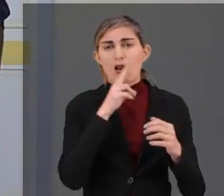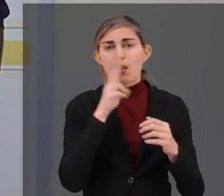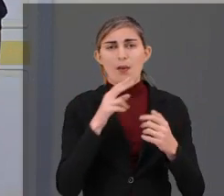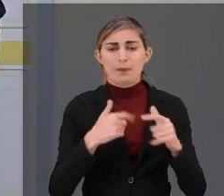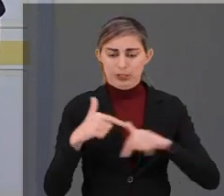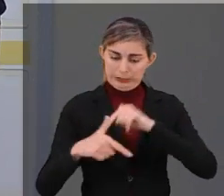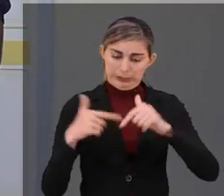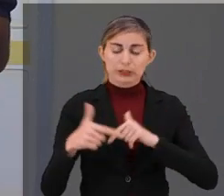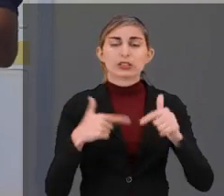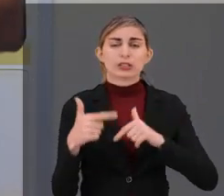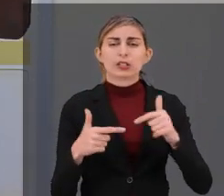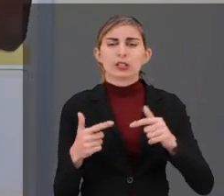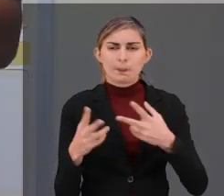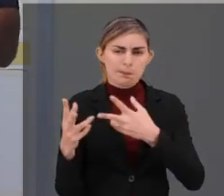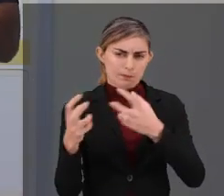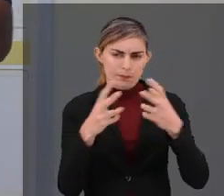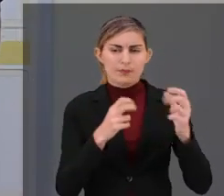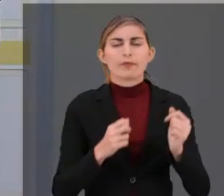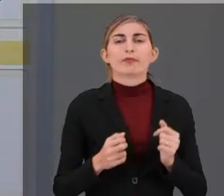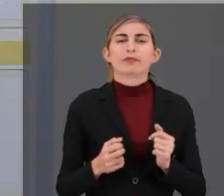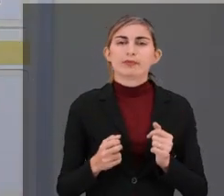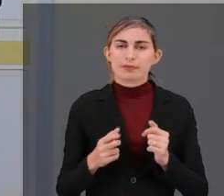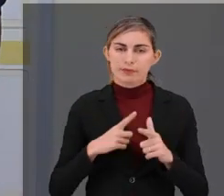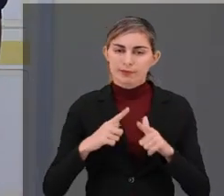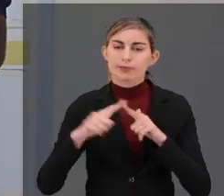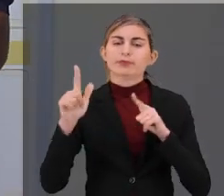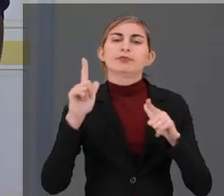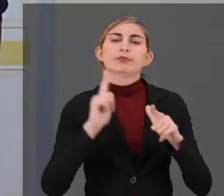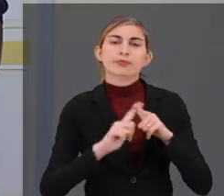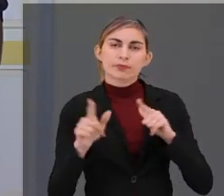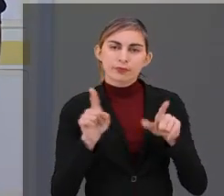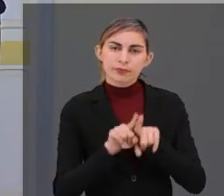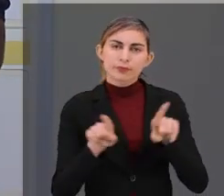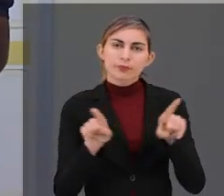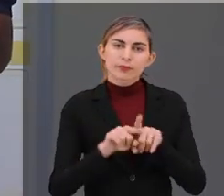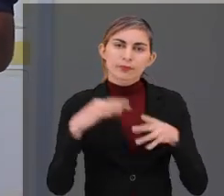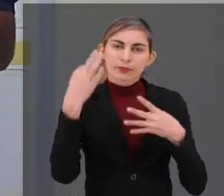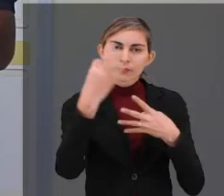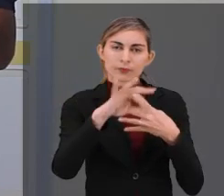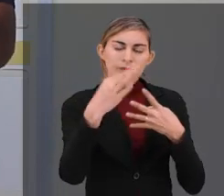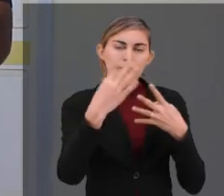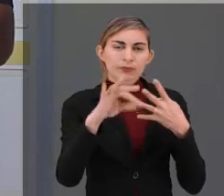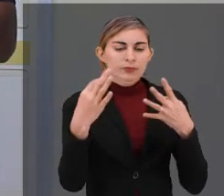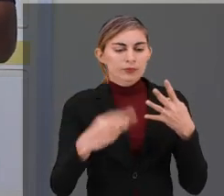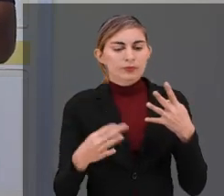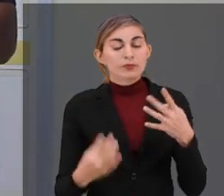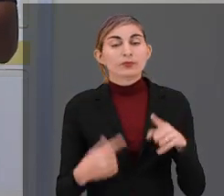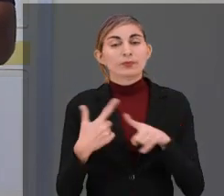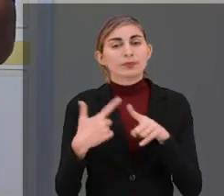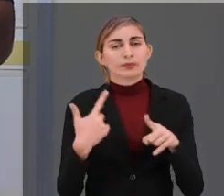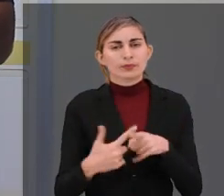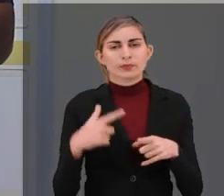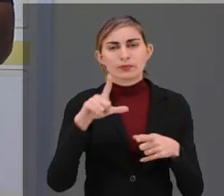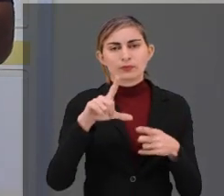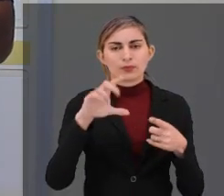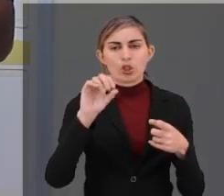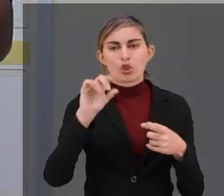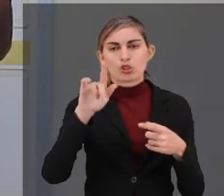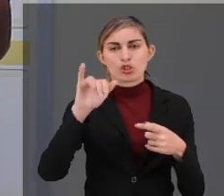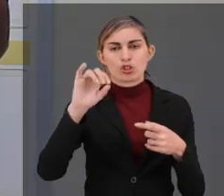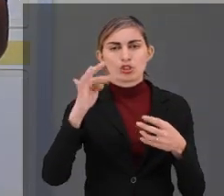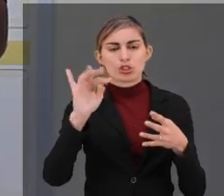a atividade, e aí gerou esse tipo de problema também para o pessoal de logística. Sim. Porque o pessoal de logística ele